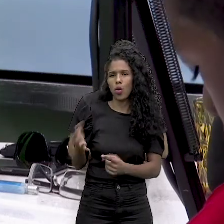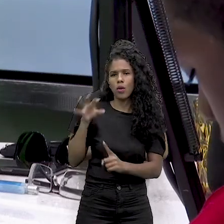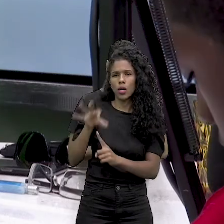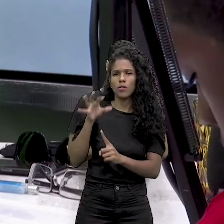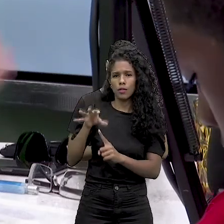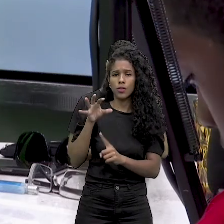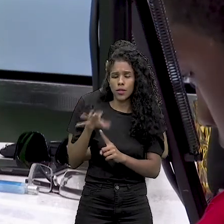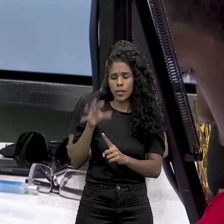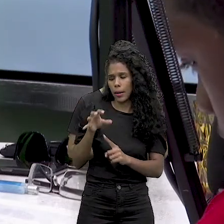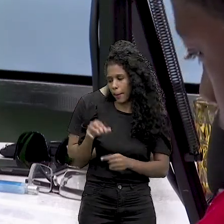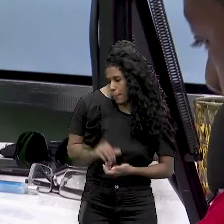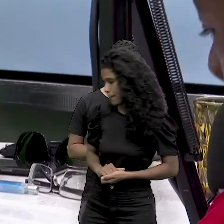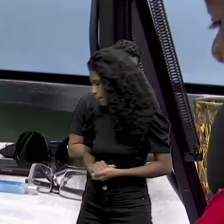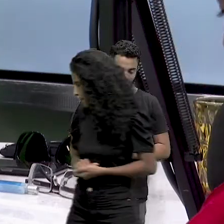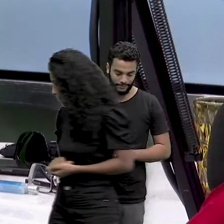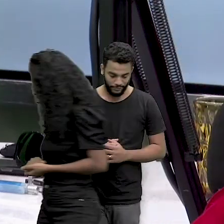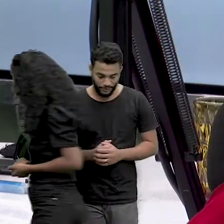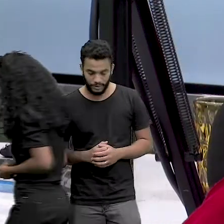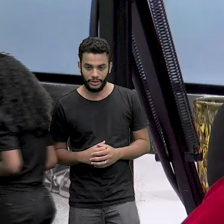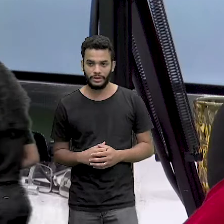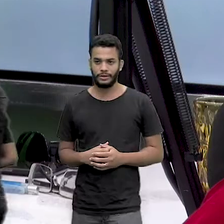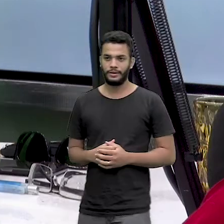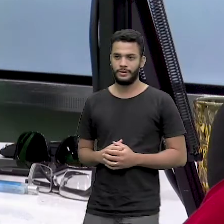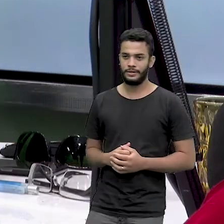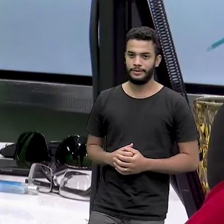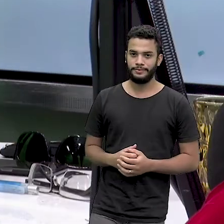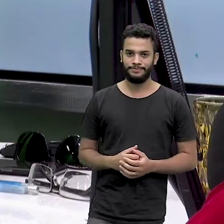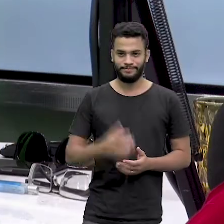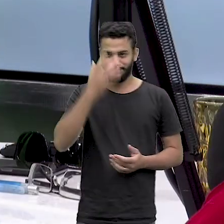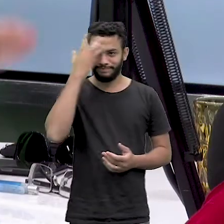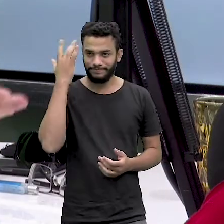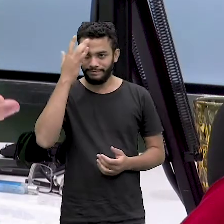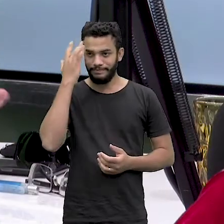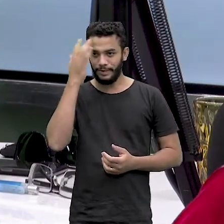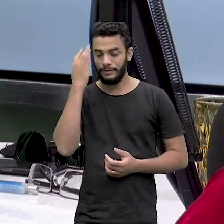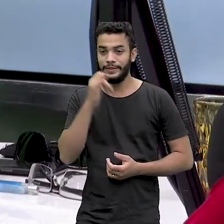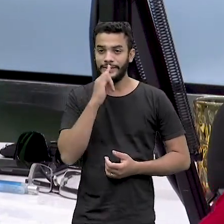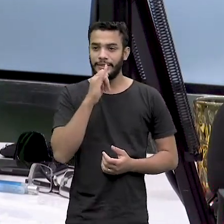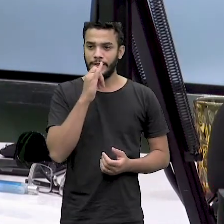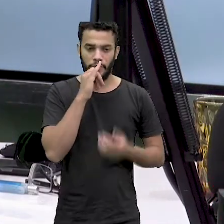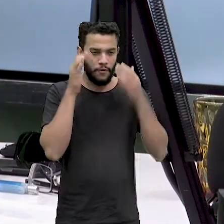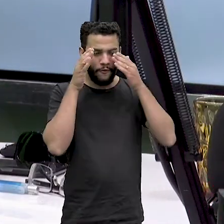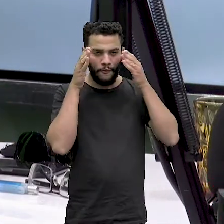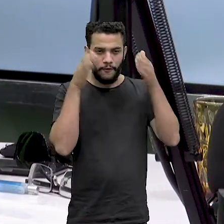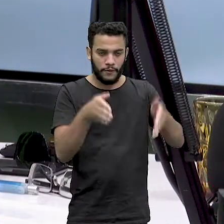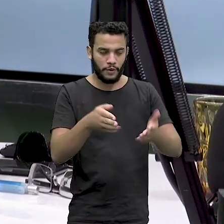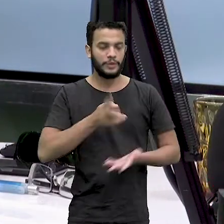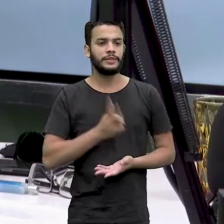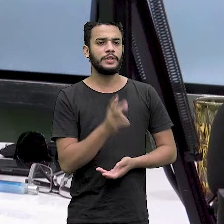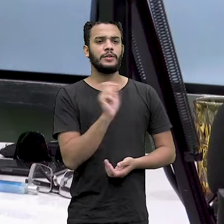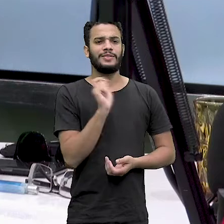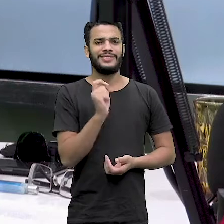consumir mais coisas virtuais do que reais, né? Vai valorizar isso, enquanto a nossa geração tal,